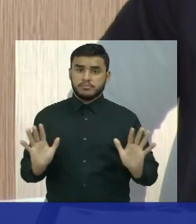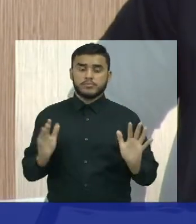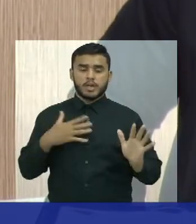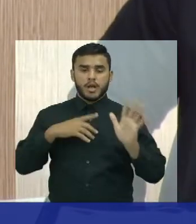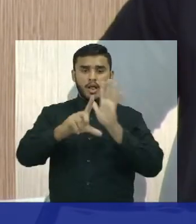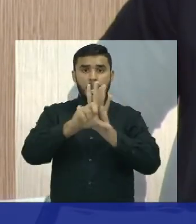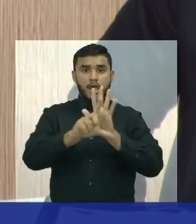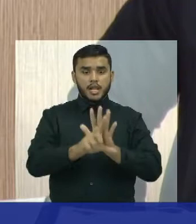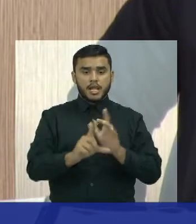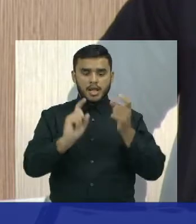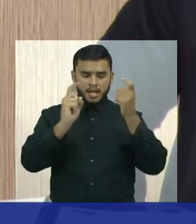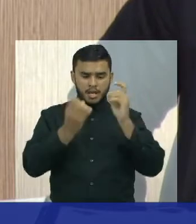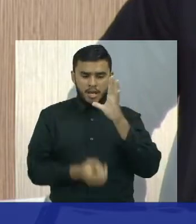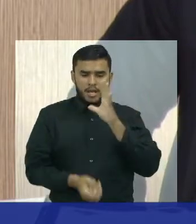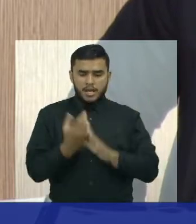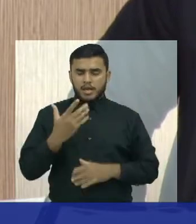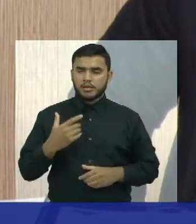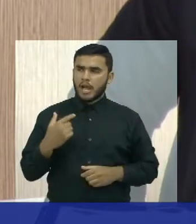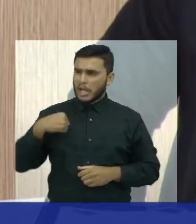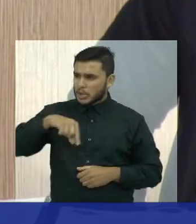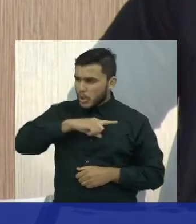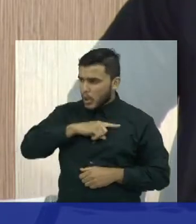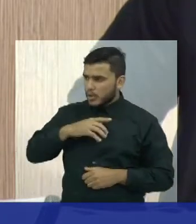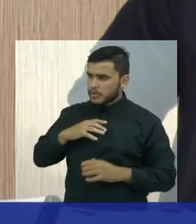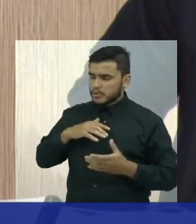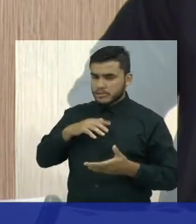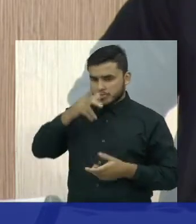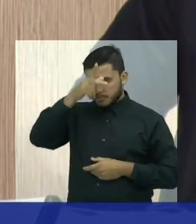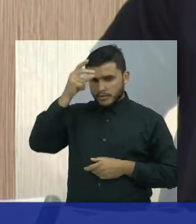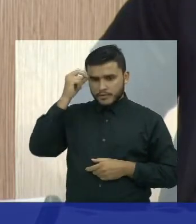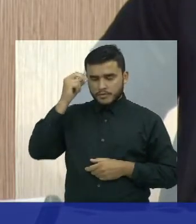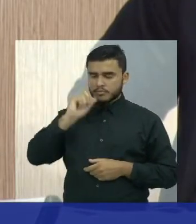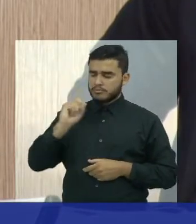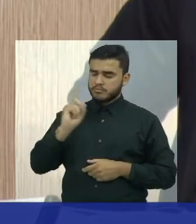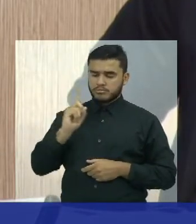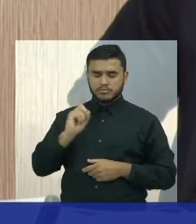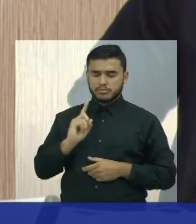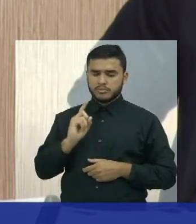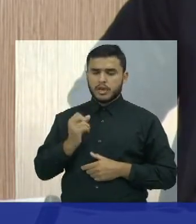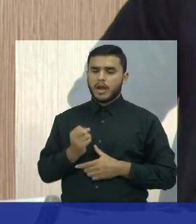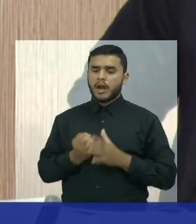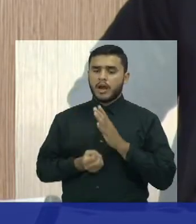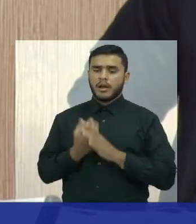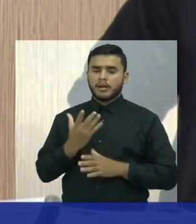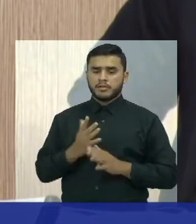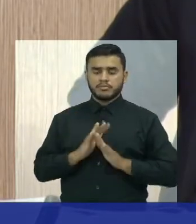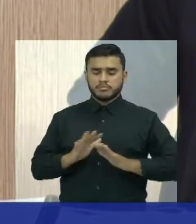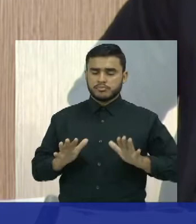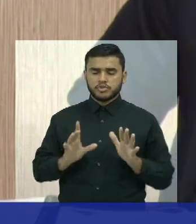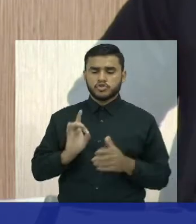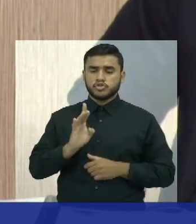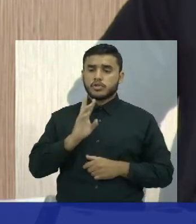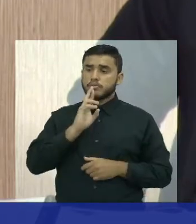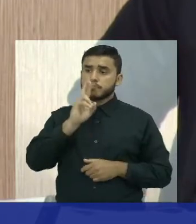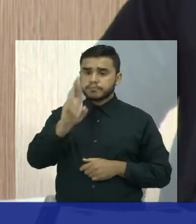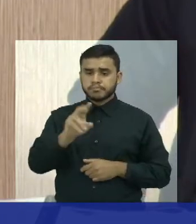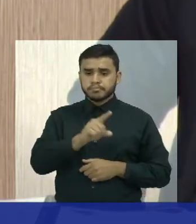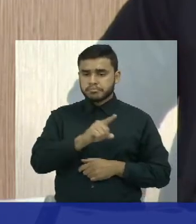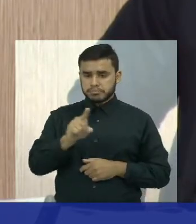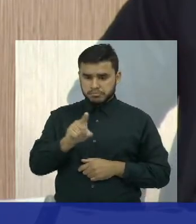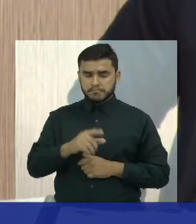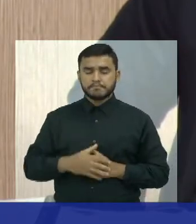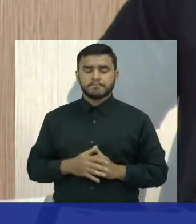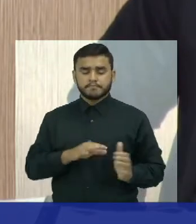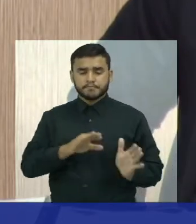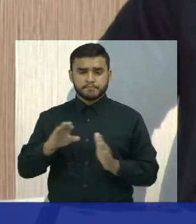para dar suporte à cidade e os representantes da cidade, que é esta casa. Com